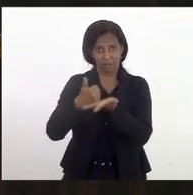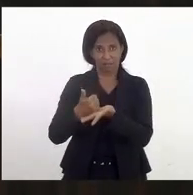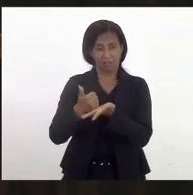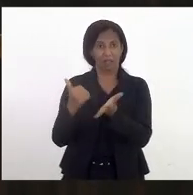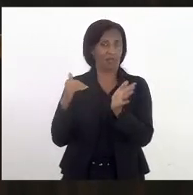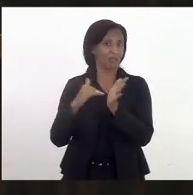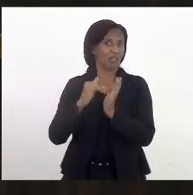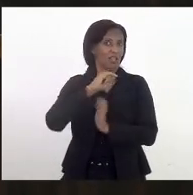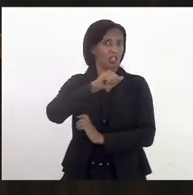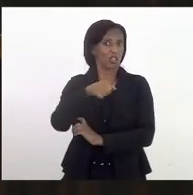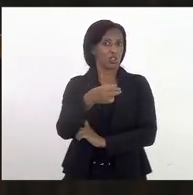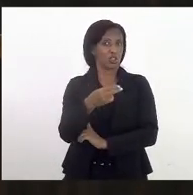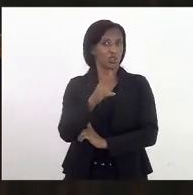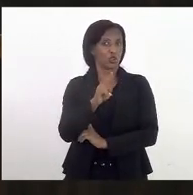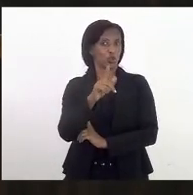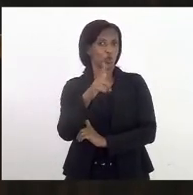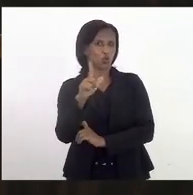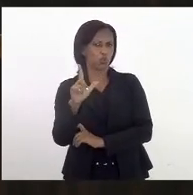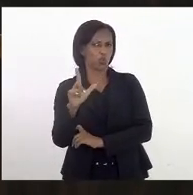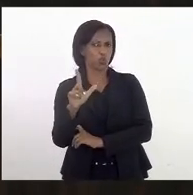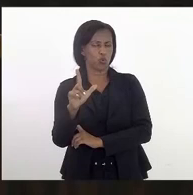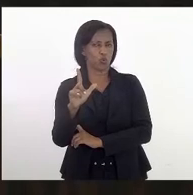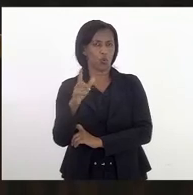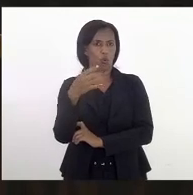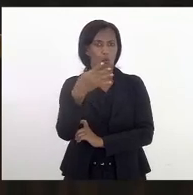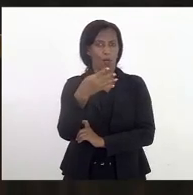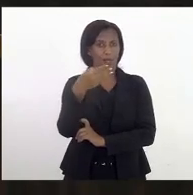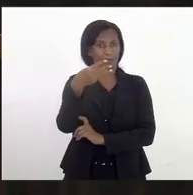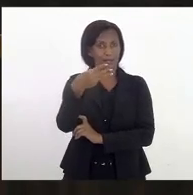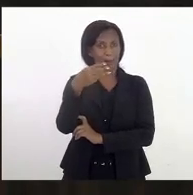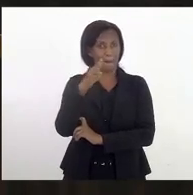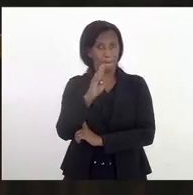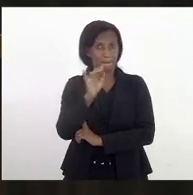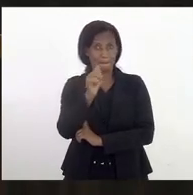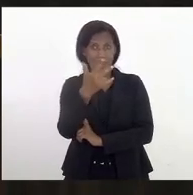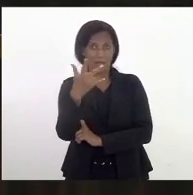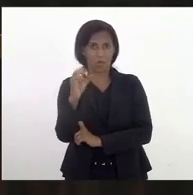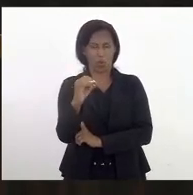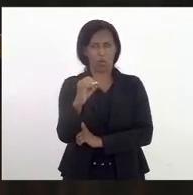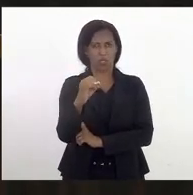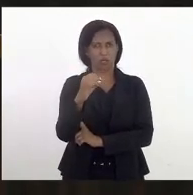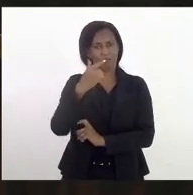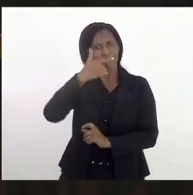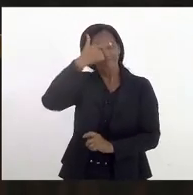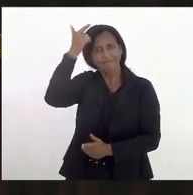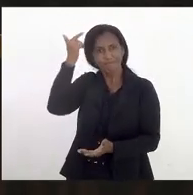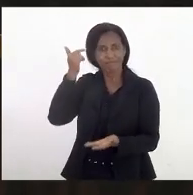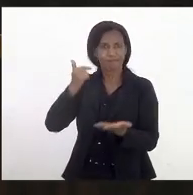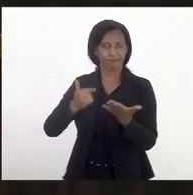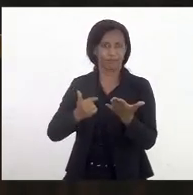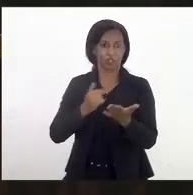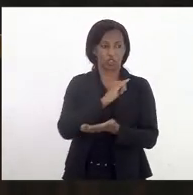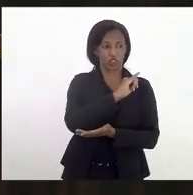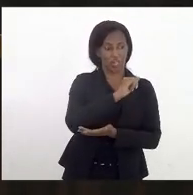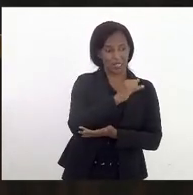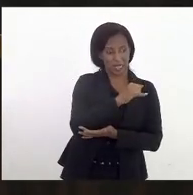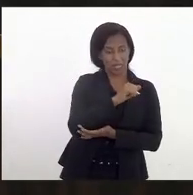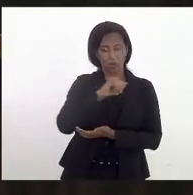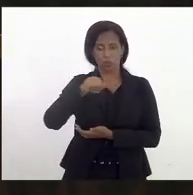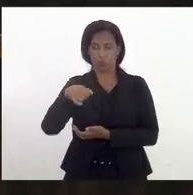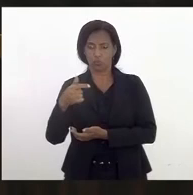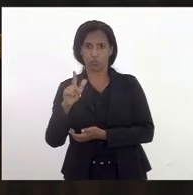Julho 43 bilhões 271 milhões de portadores Paulo janeiro a junho julho